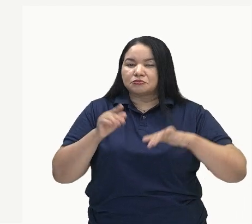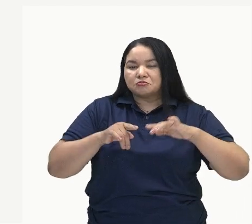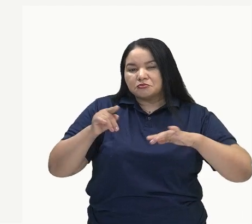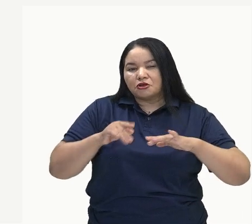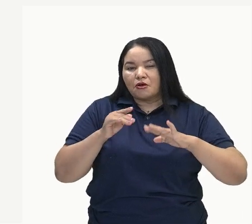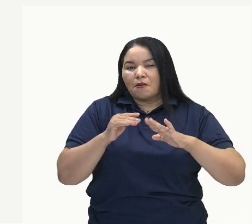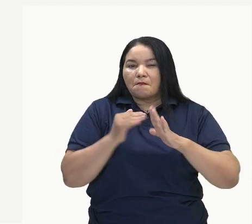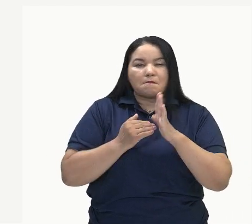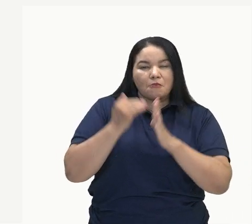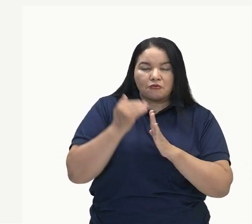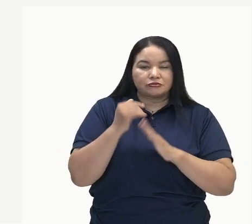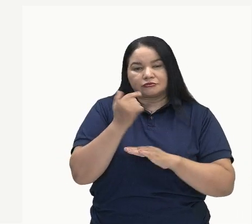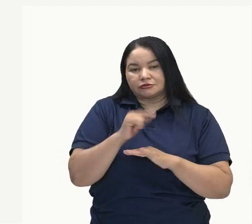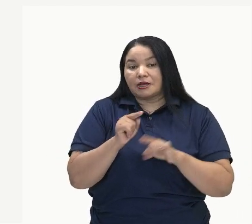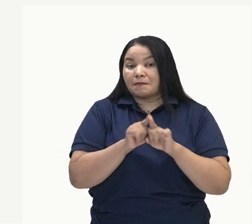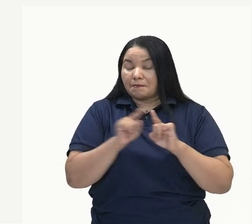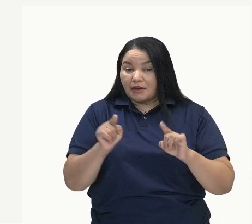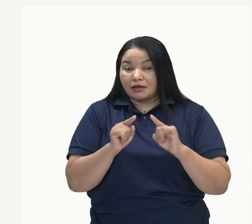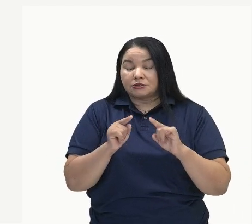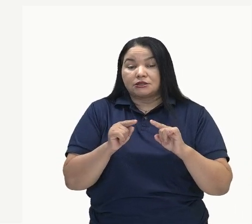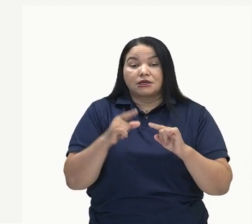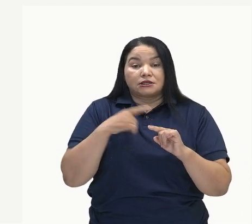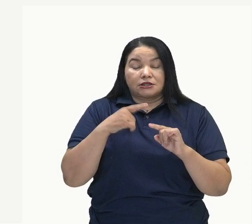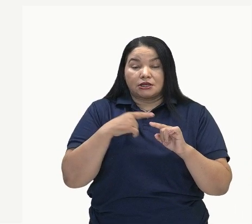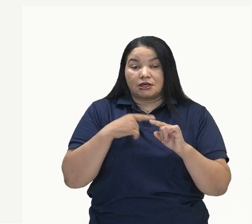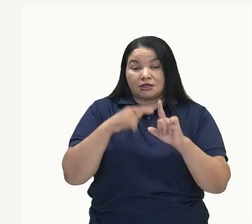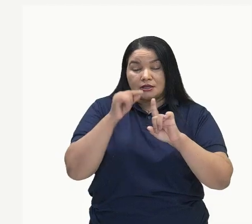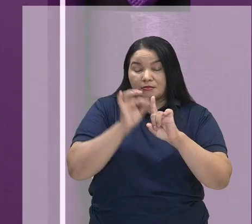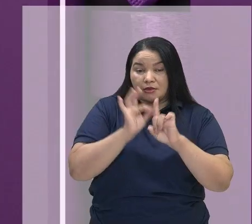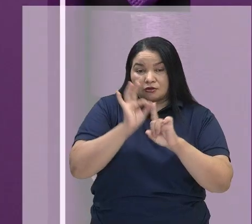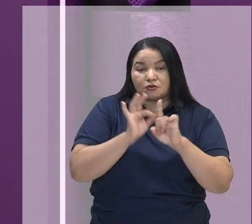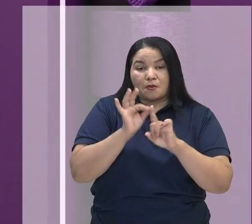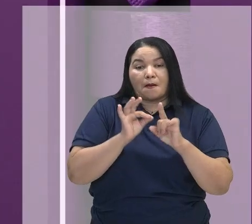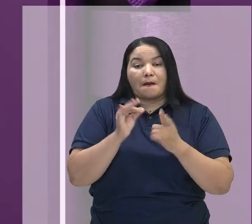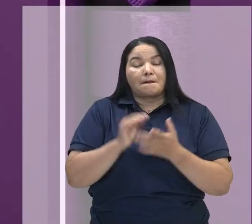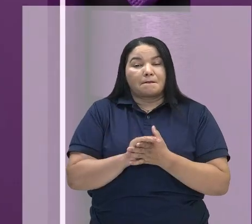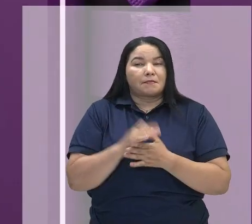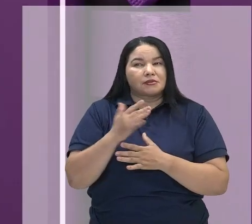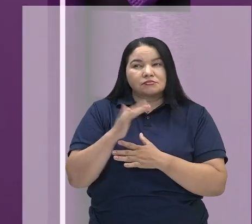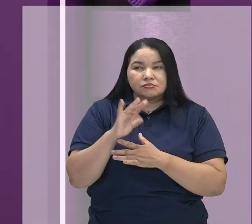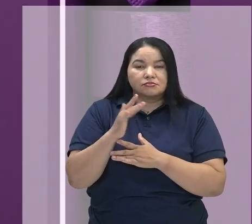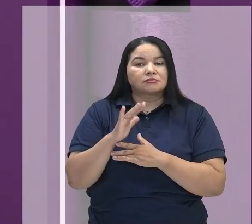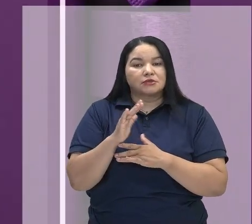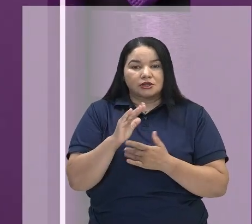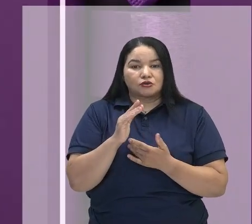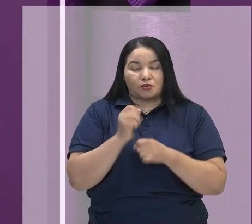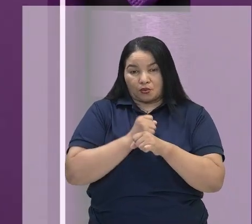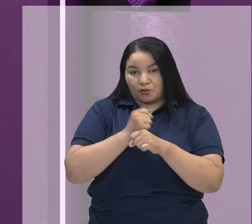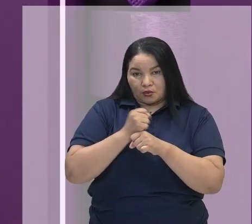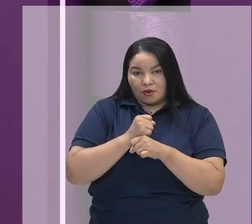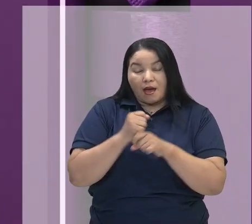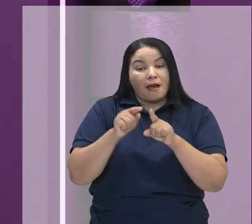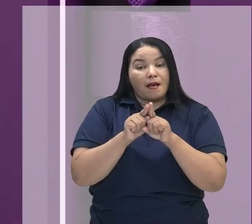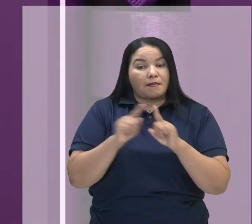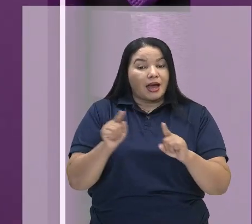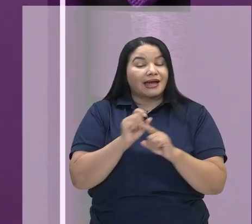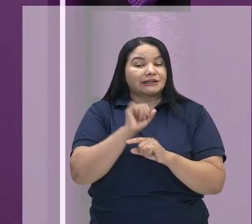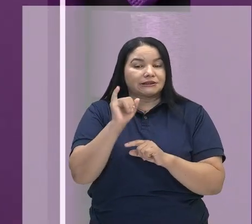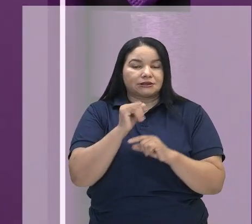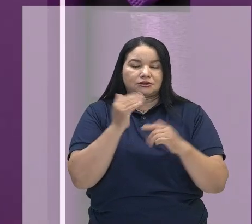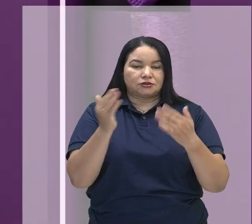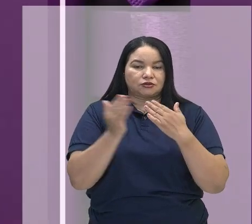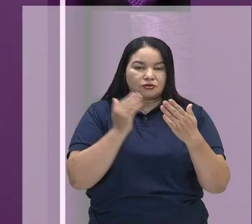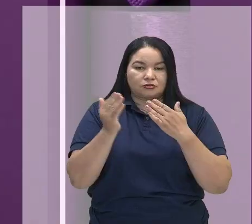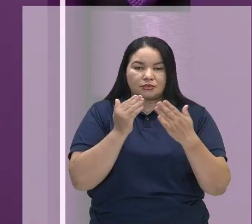Então, a gente sabe aqui que fica uma temperatura praticamente média ao longo do ano. Mas se a gente fosse comparar uma cidade,